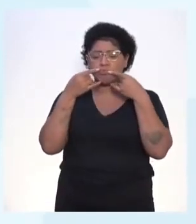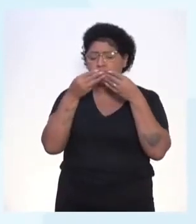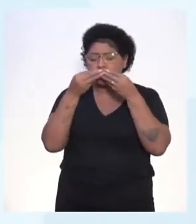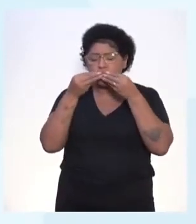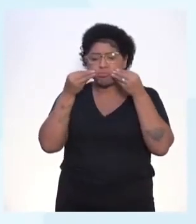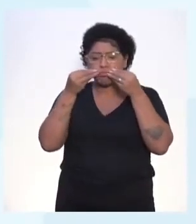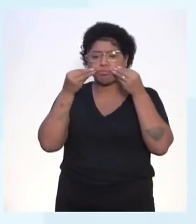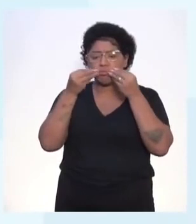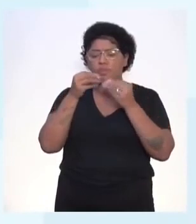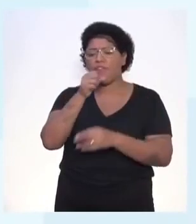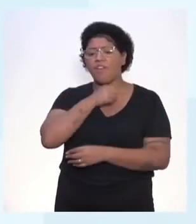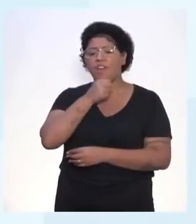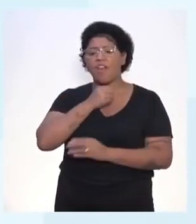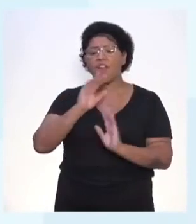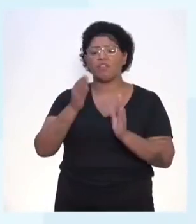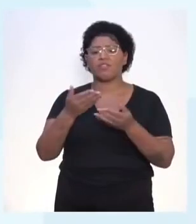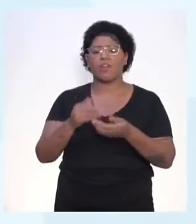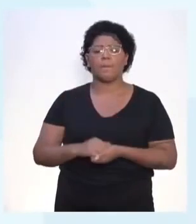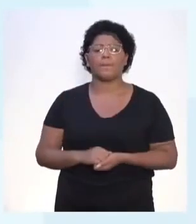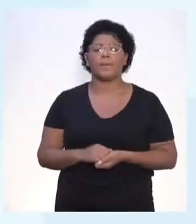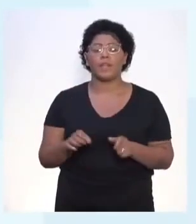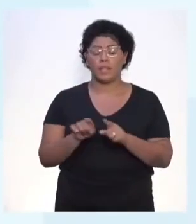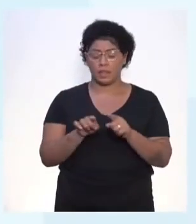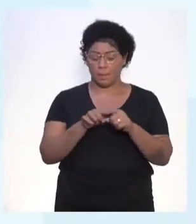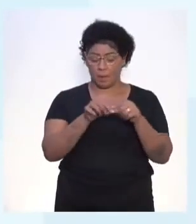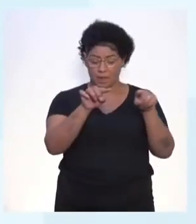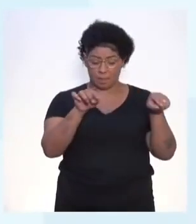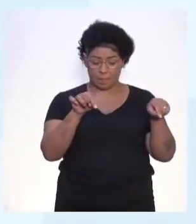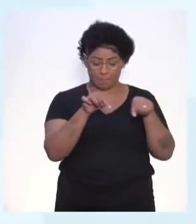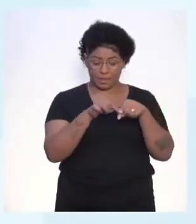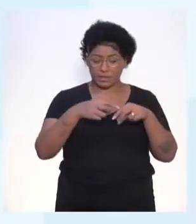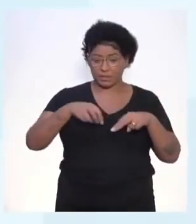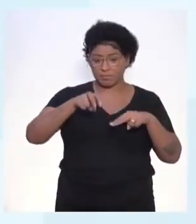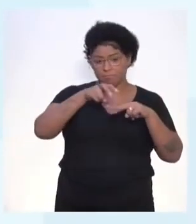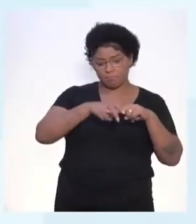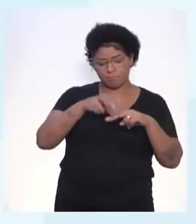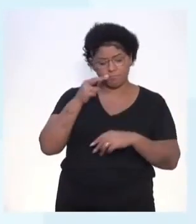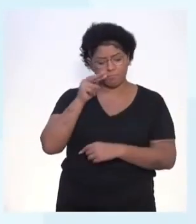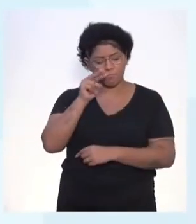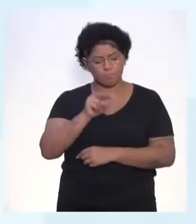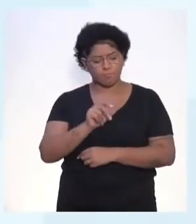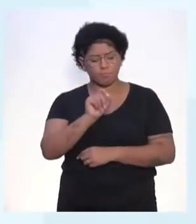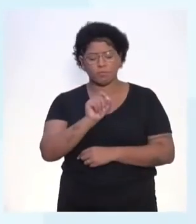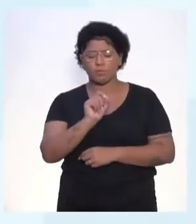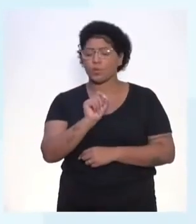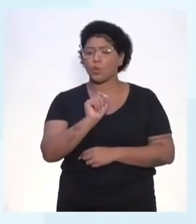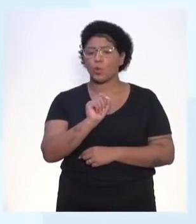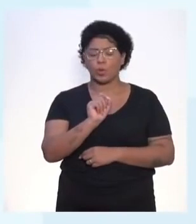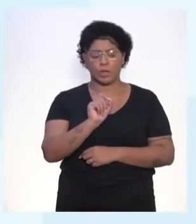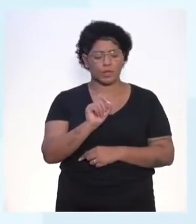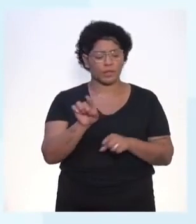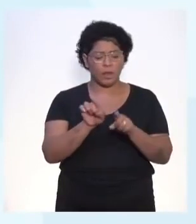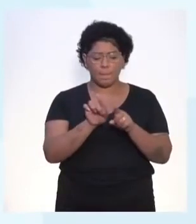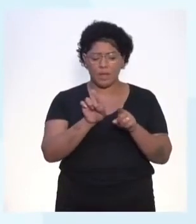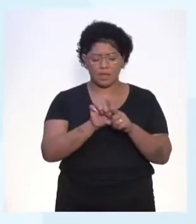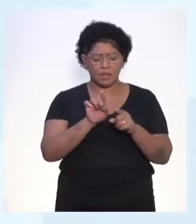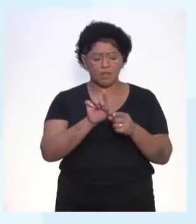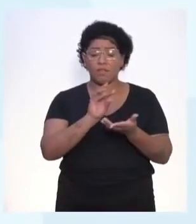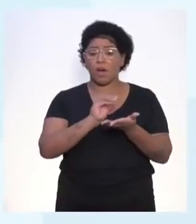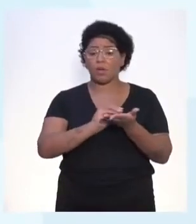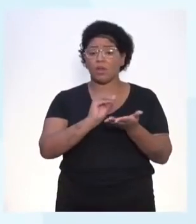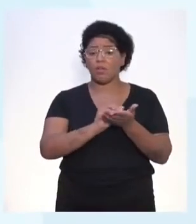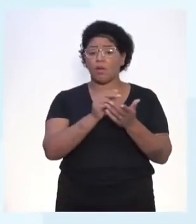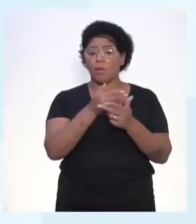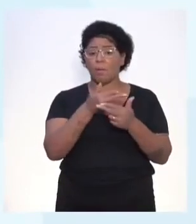cuidadas. Na sala havia uma galeria de retratos. Arrogantes senhores de barba em colar se perfilavam enquadrados